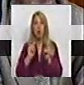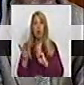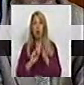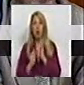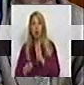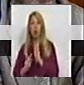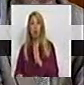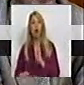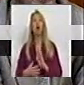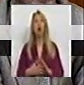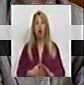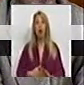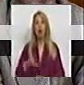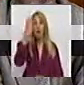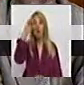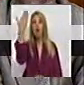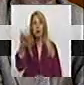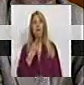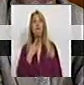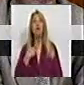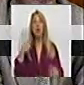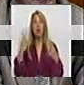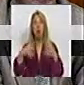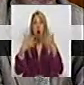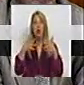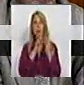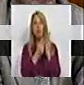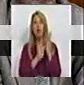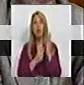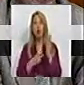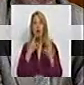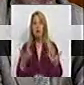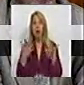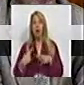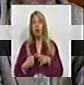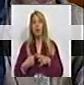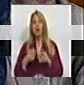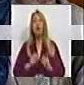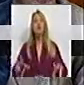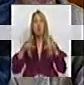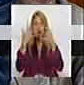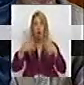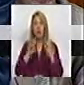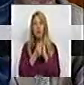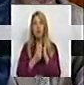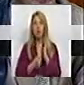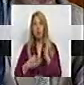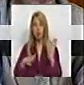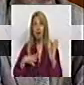verdadeiramente viciado em orçamentos retificativos e já anseia por um novo orçamento retificativo.